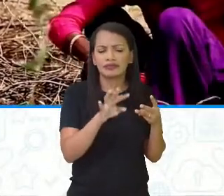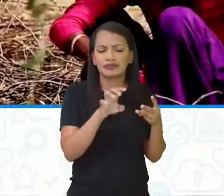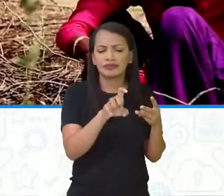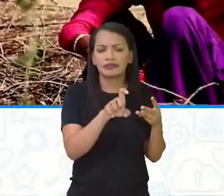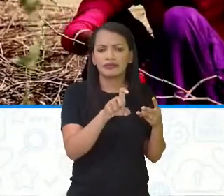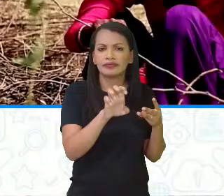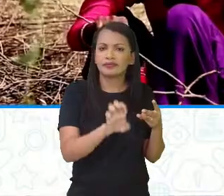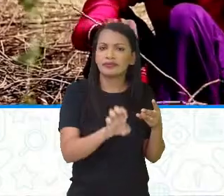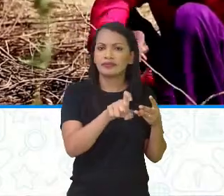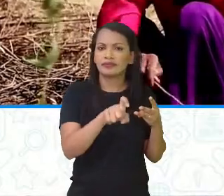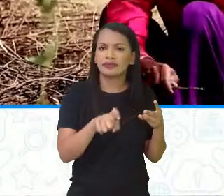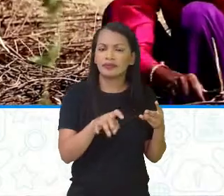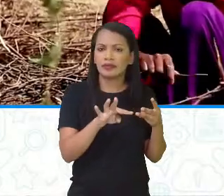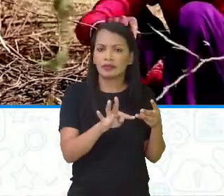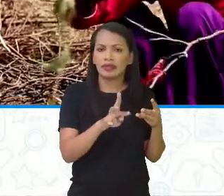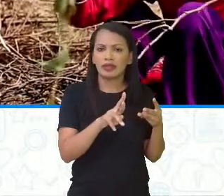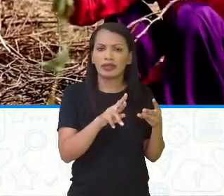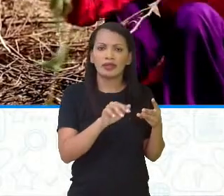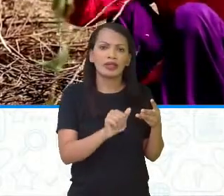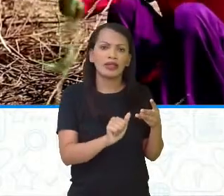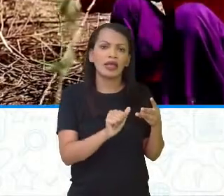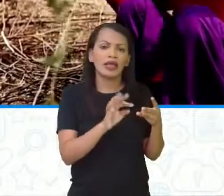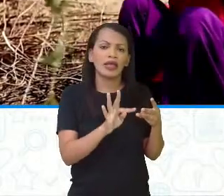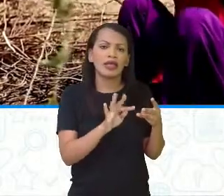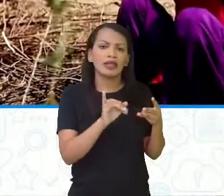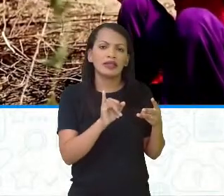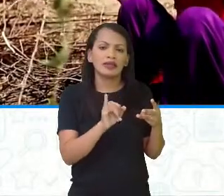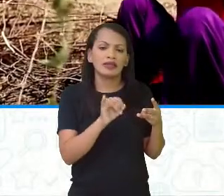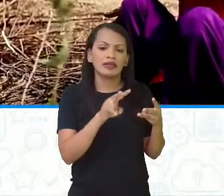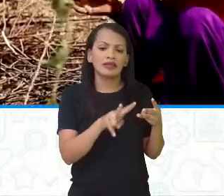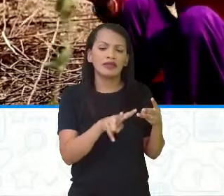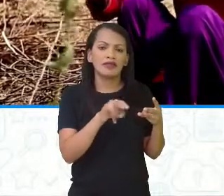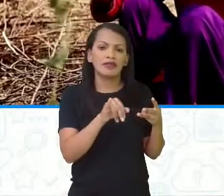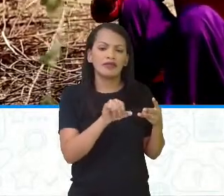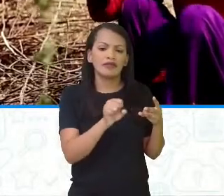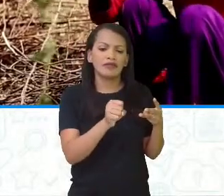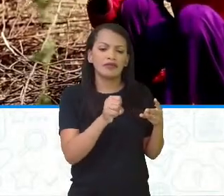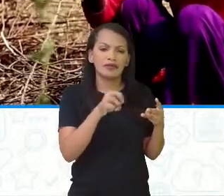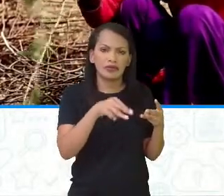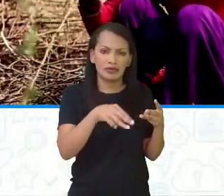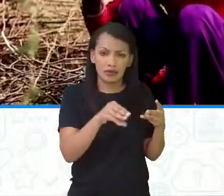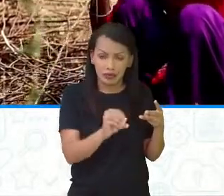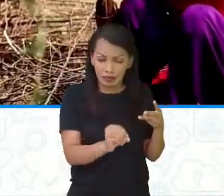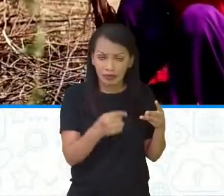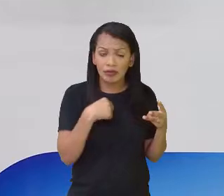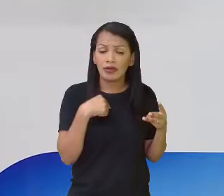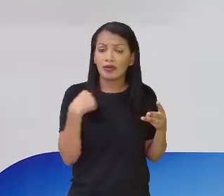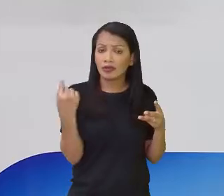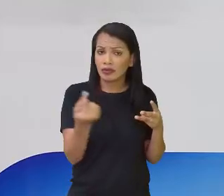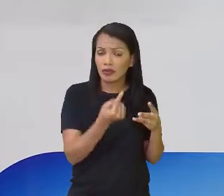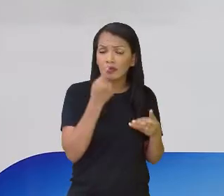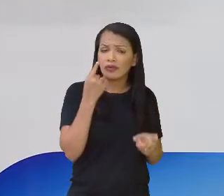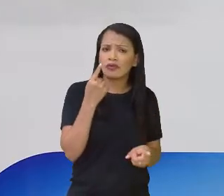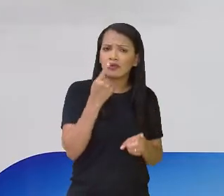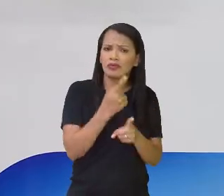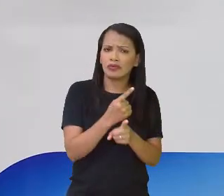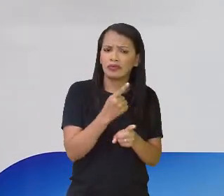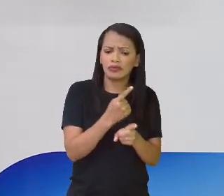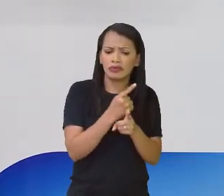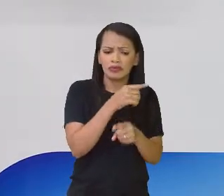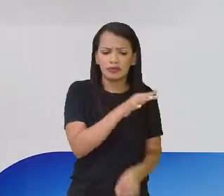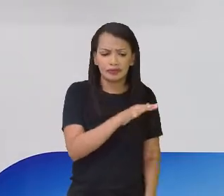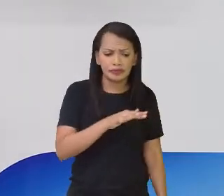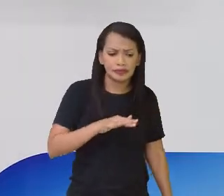a produção de outros produtos, a produção de comida, de alimento também. Então isso a gente encontra lá nesse